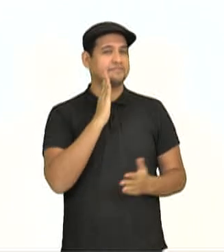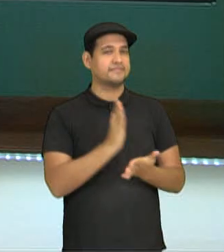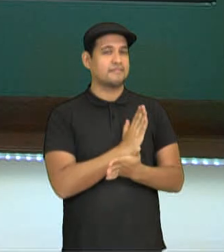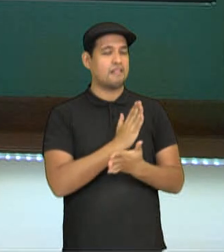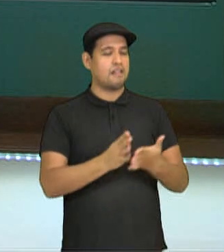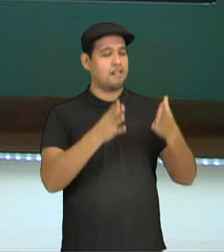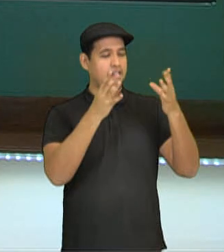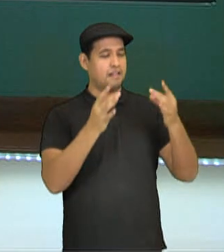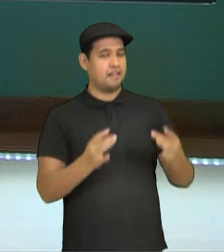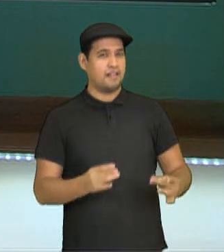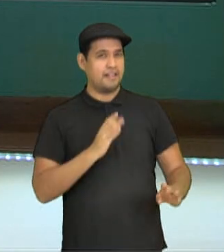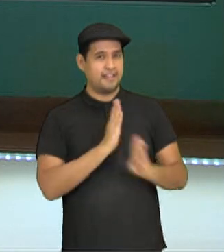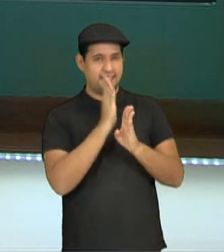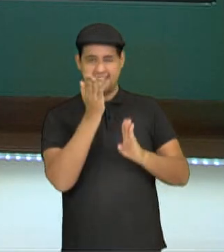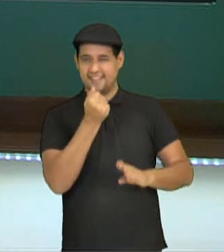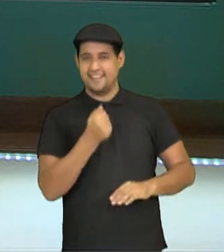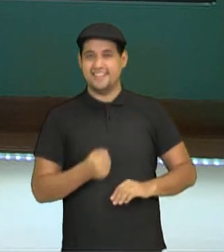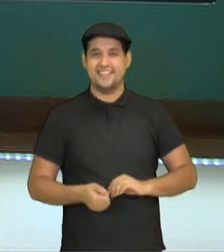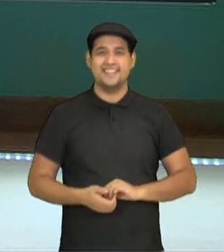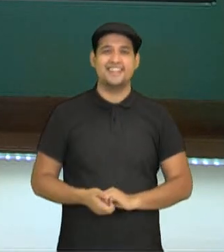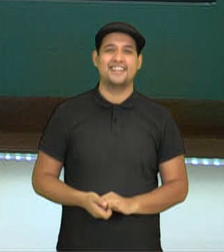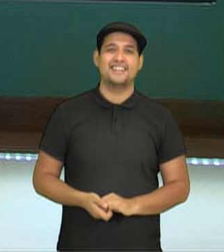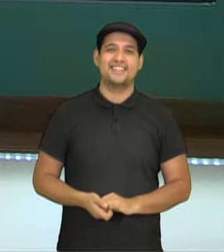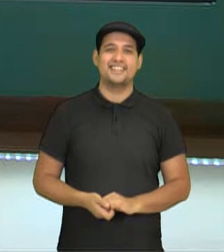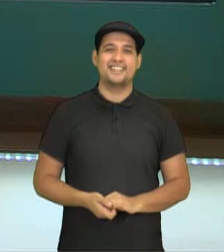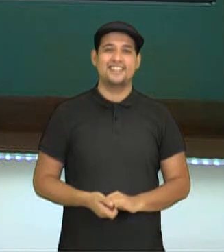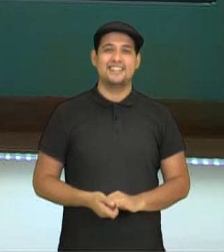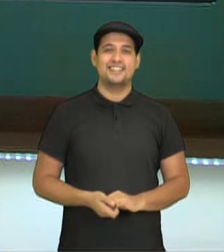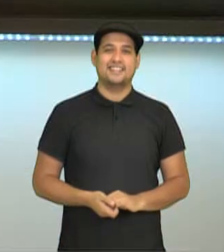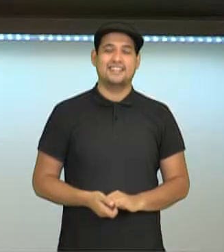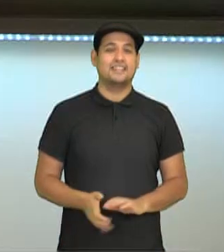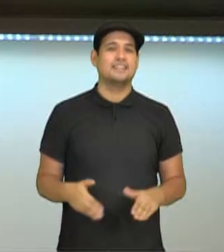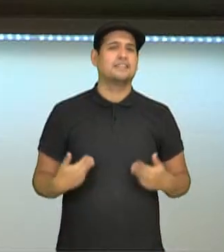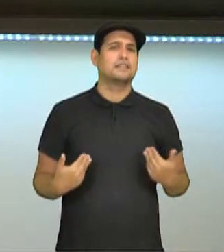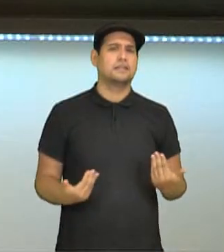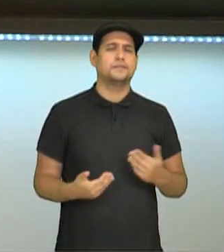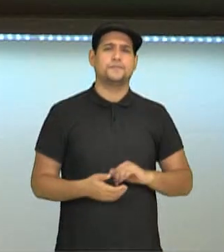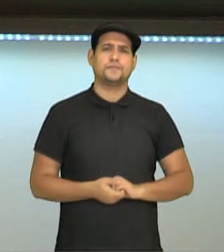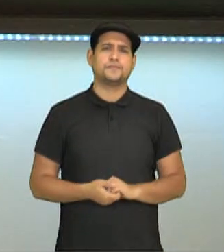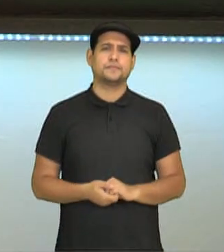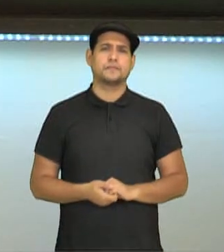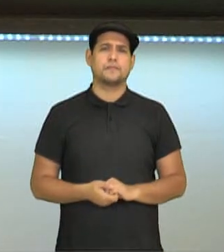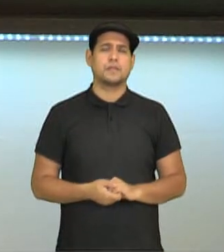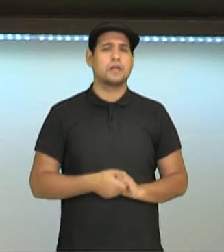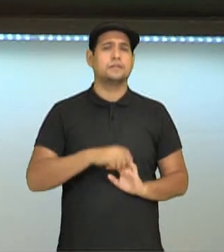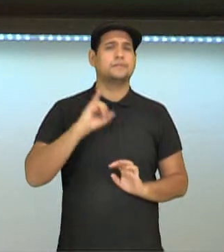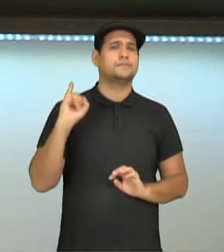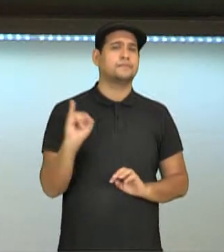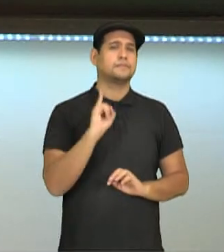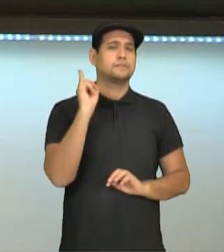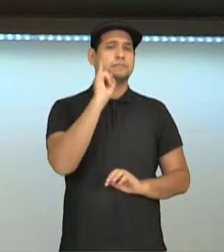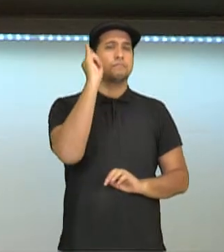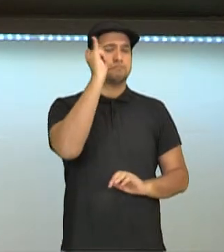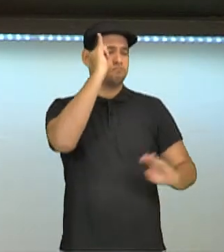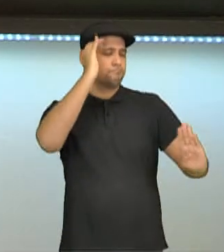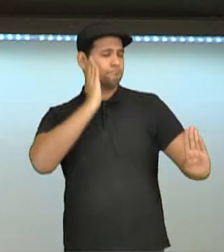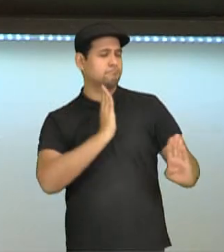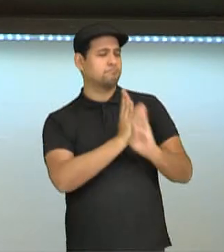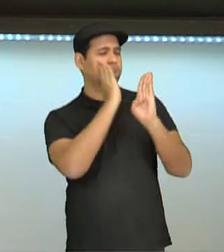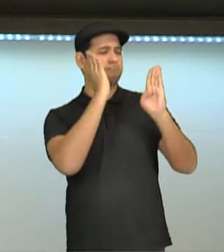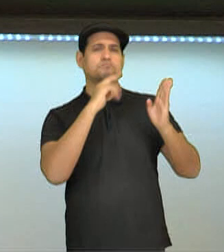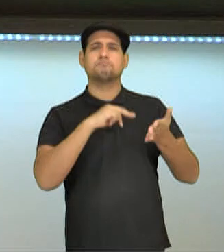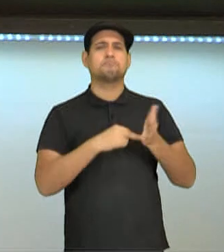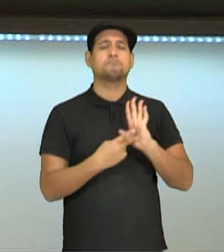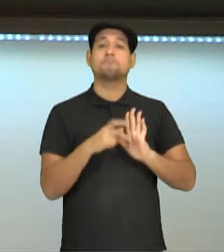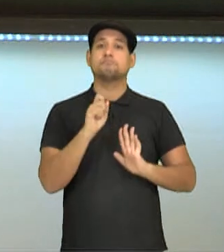algumas dessas descobertas? Vamos lá? Bom, então, uma importante descoberta,